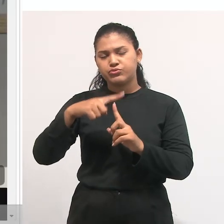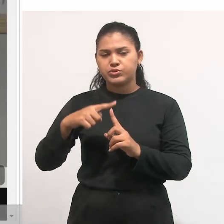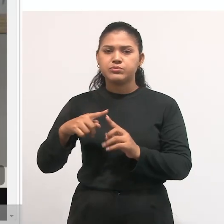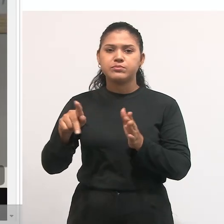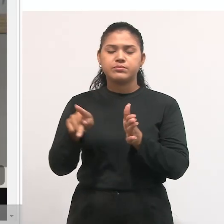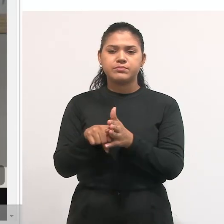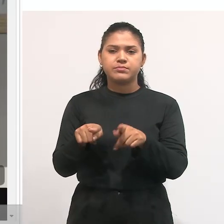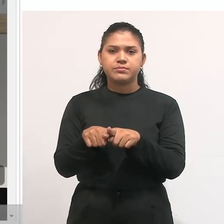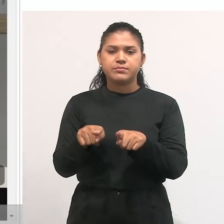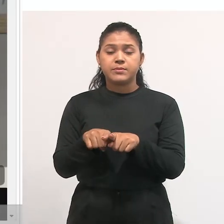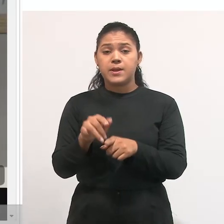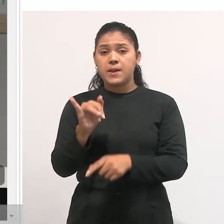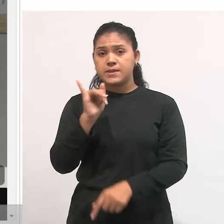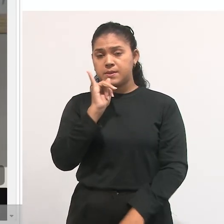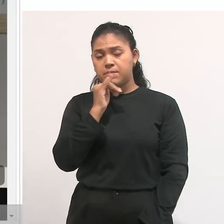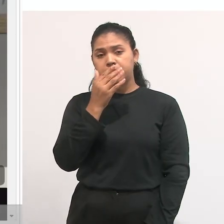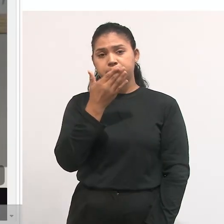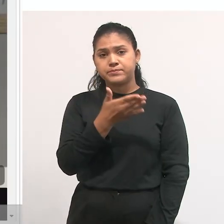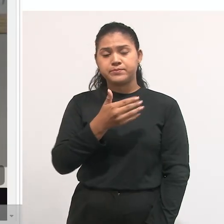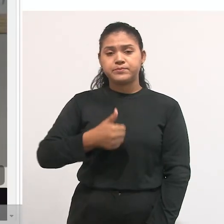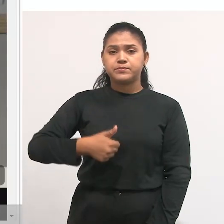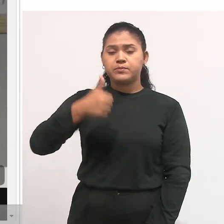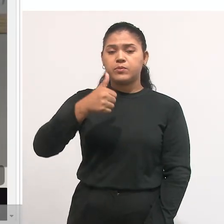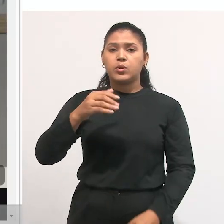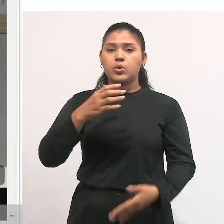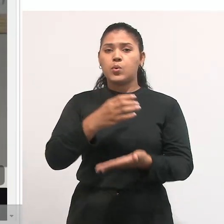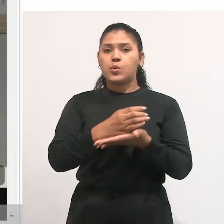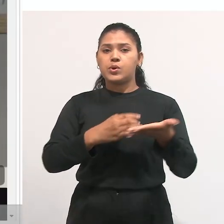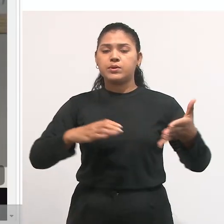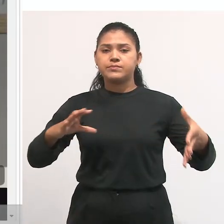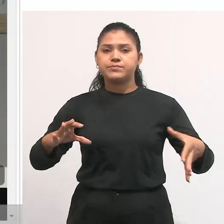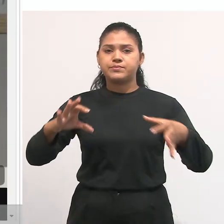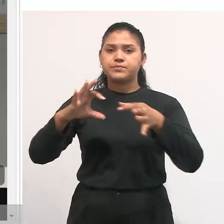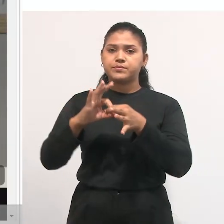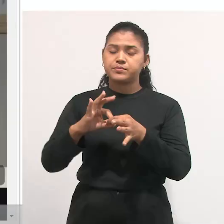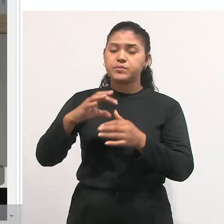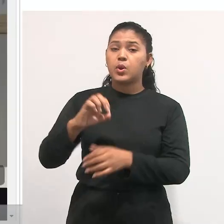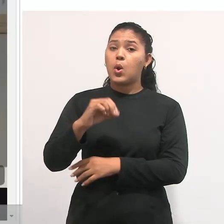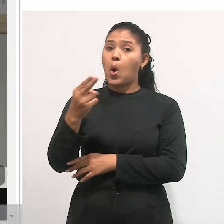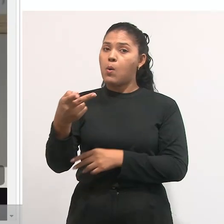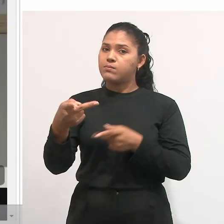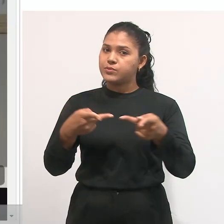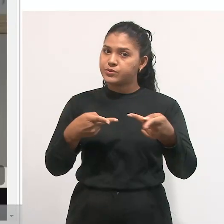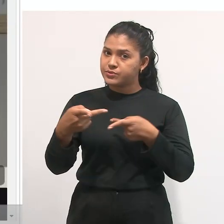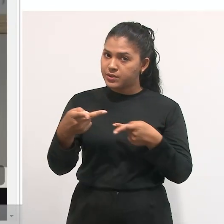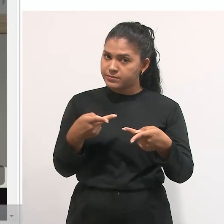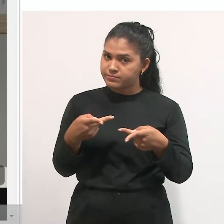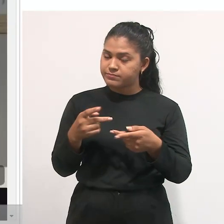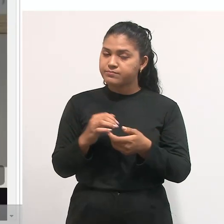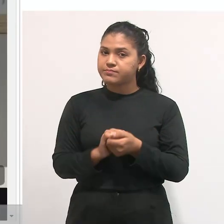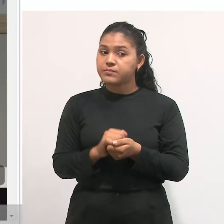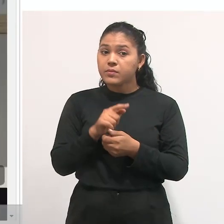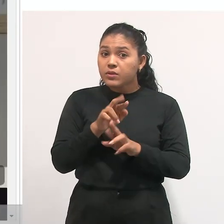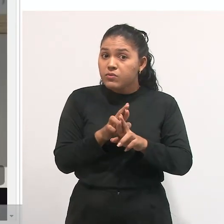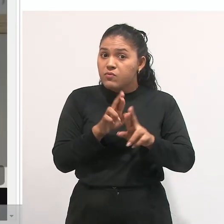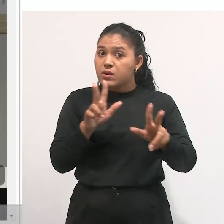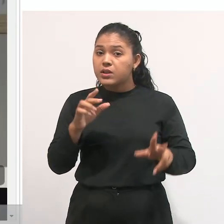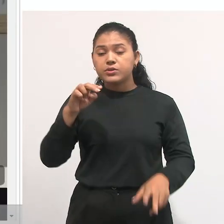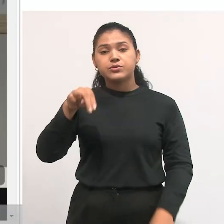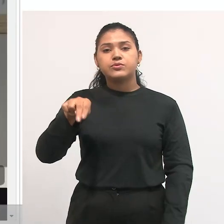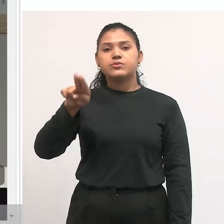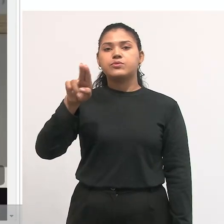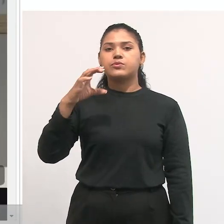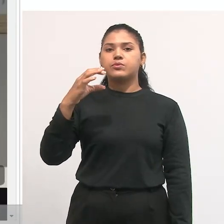trabalhar. Eu tenho a modalidade de currículos integrados ou por projetos. Nesse caso, diferente do